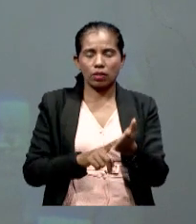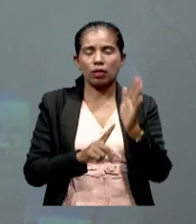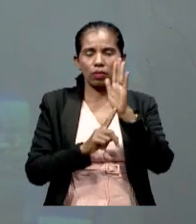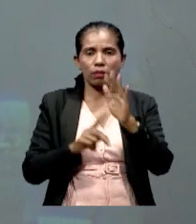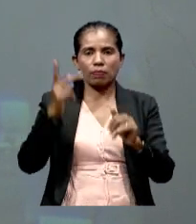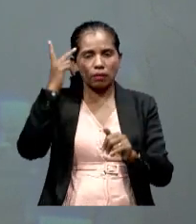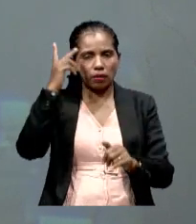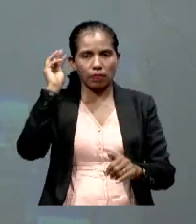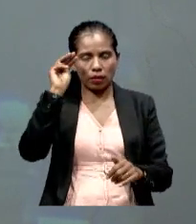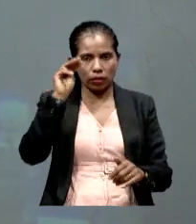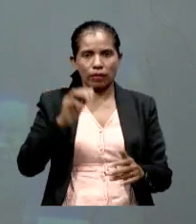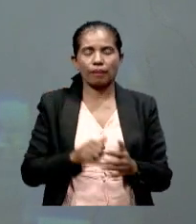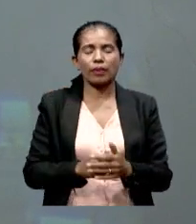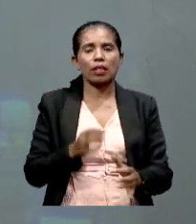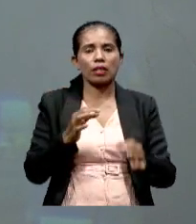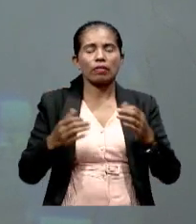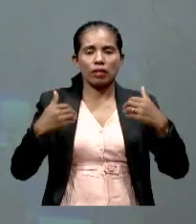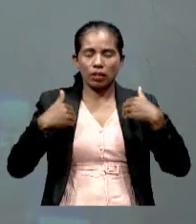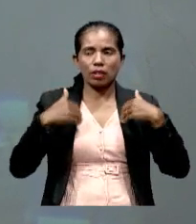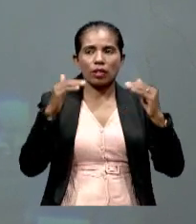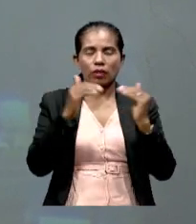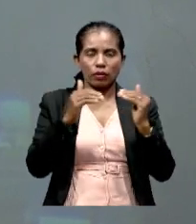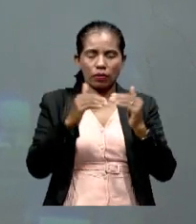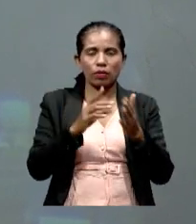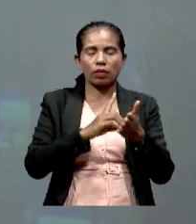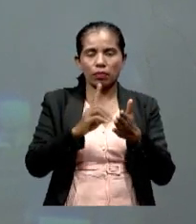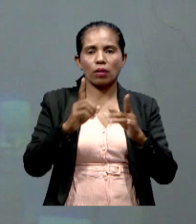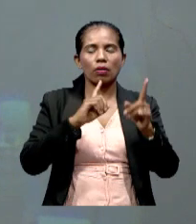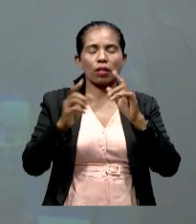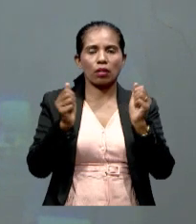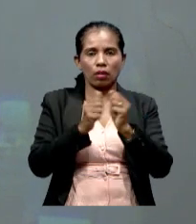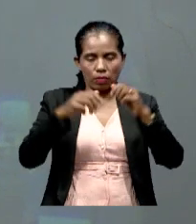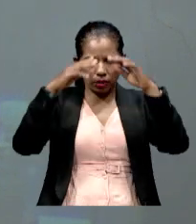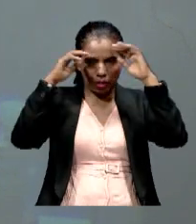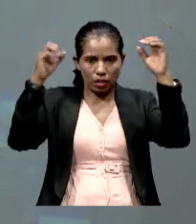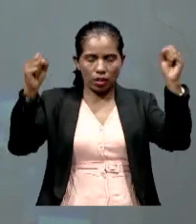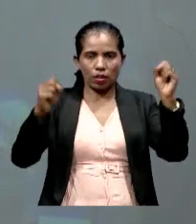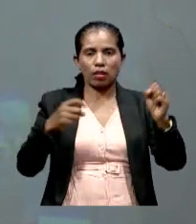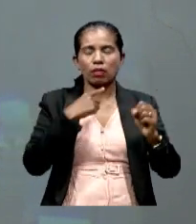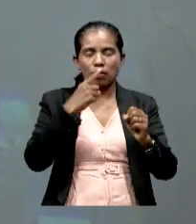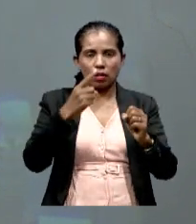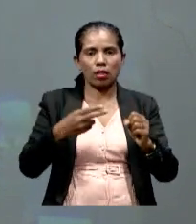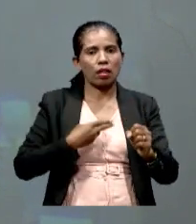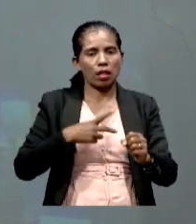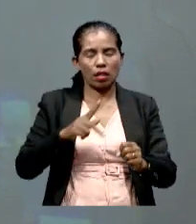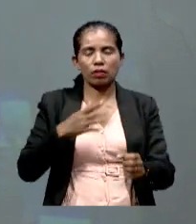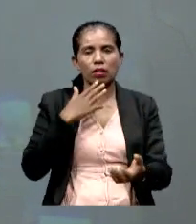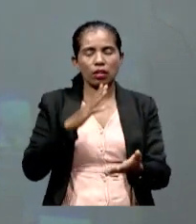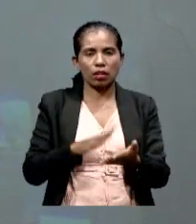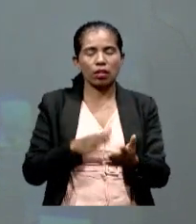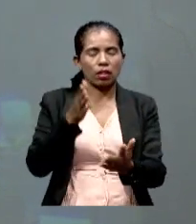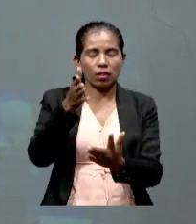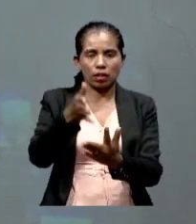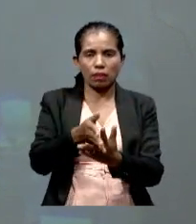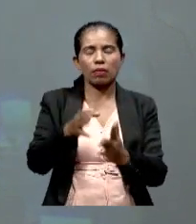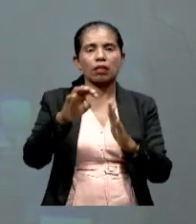ministro quando iha incontro semanal karik kole presidente republika kurizi ade turisiran quando tama iha protocolo